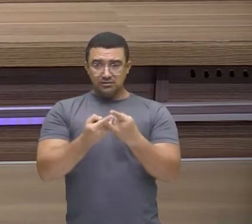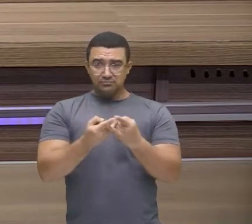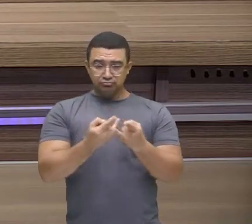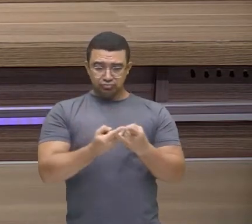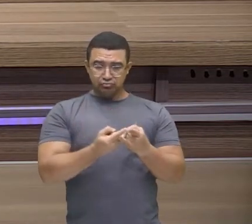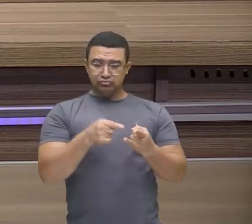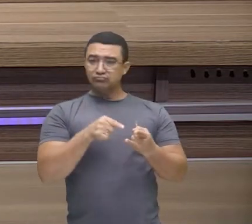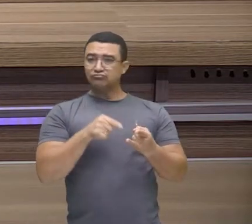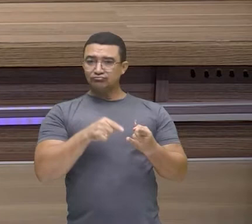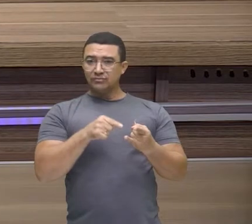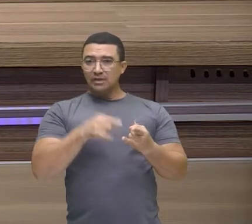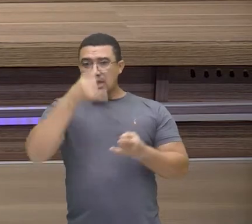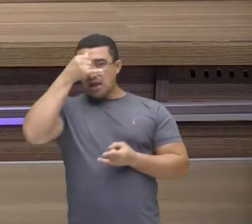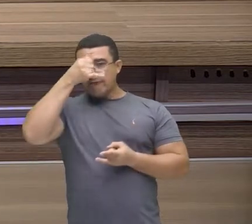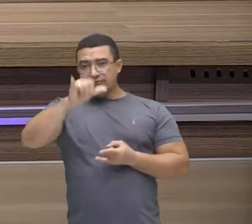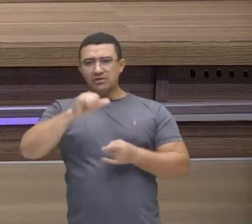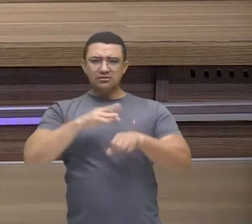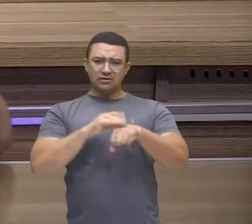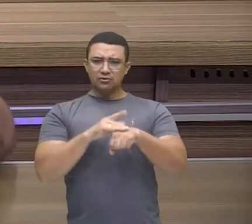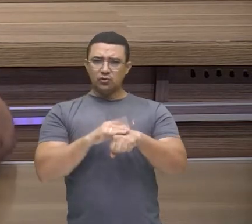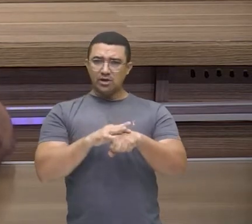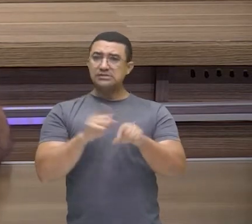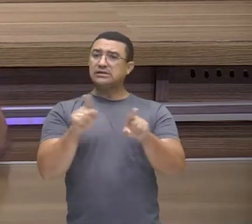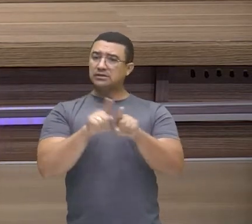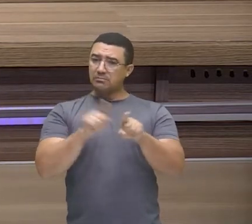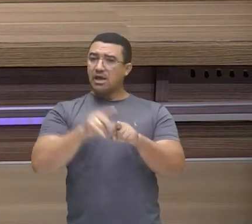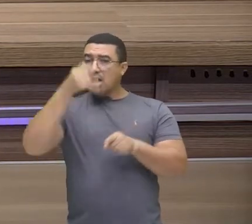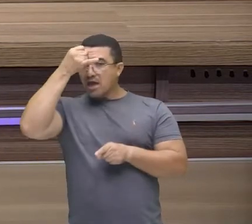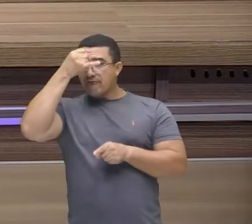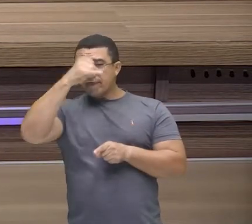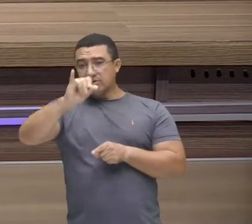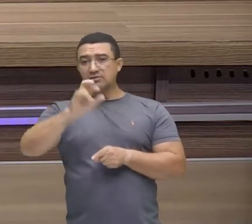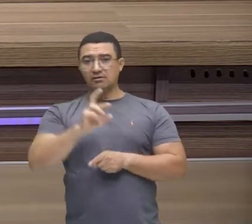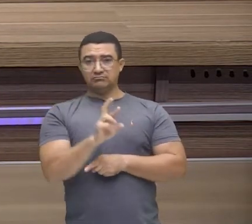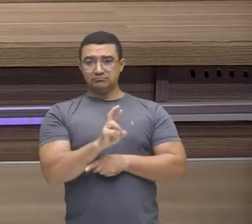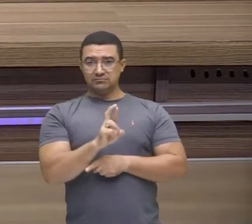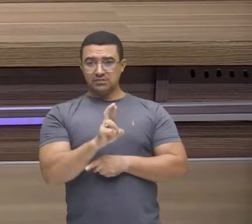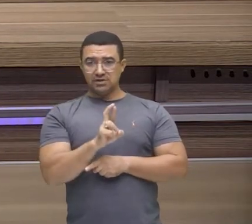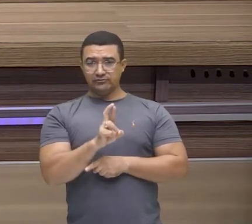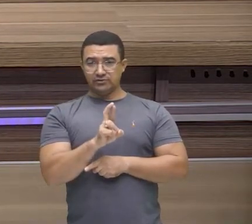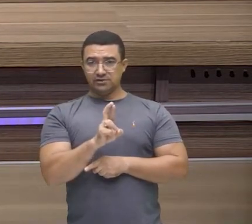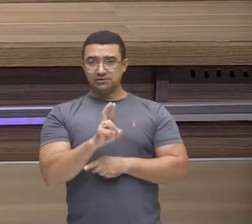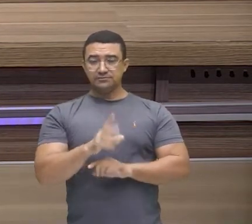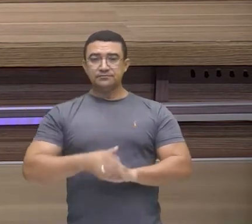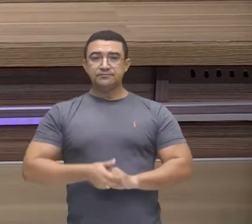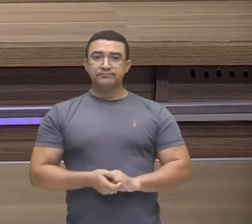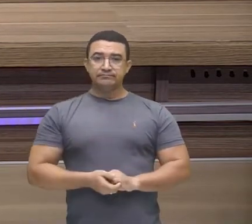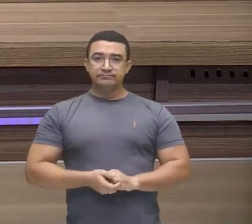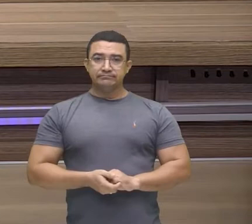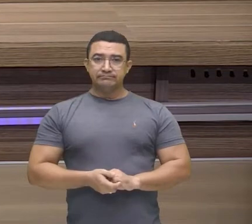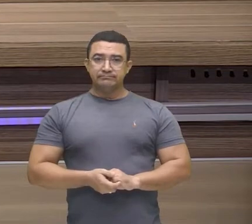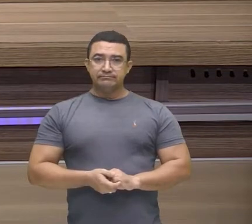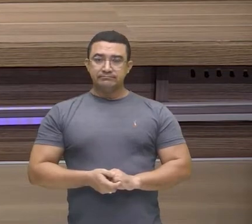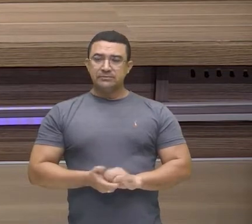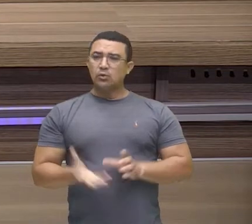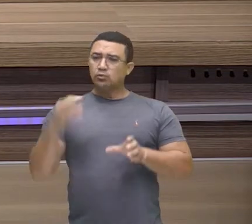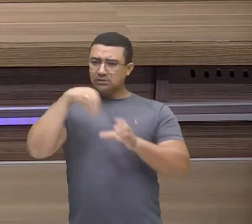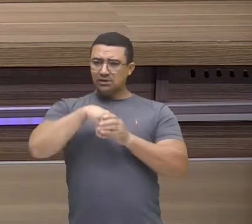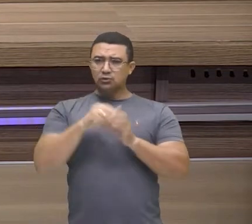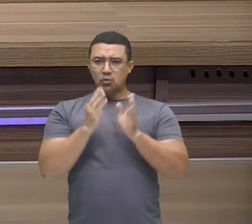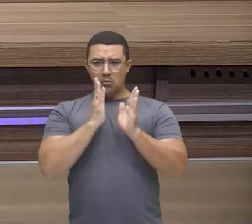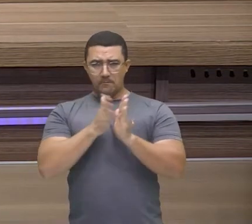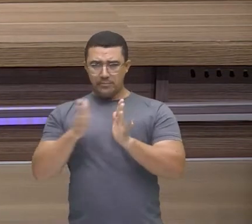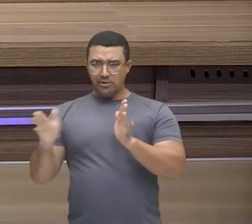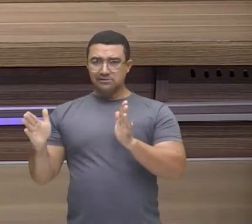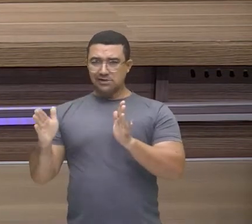sexualmente transmissíveis e vai evitar a gestação indesejada. Então, nós estamos dentro de um processo onde